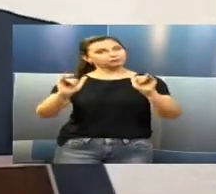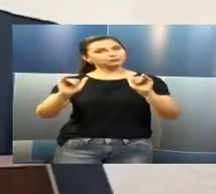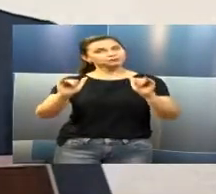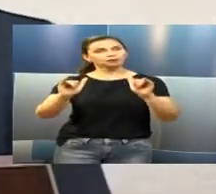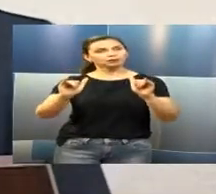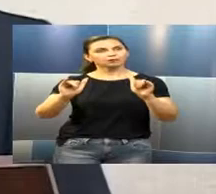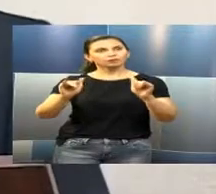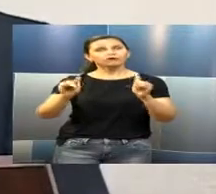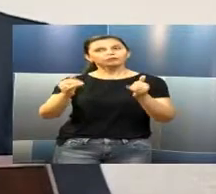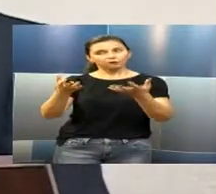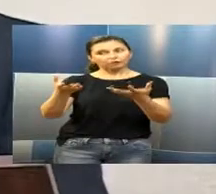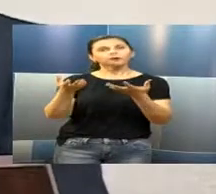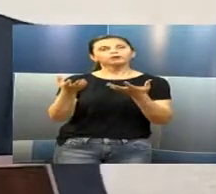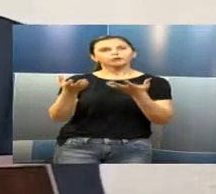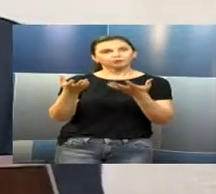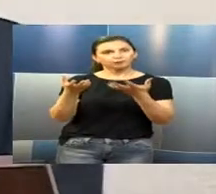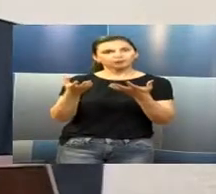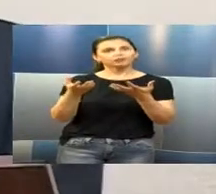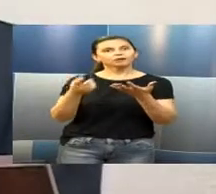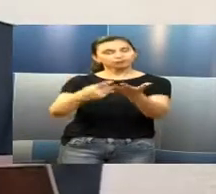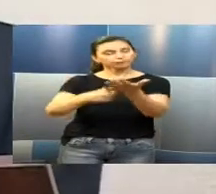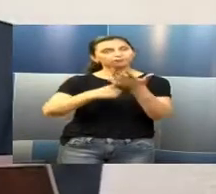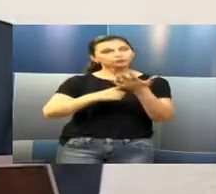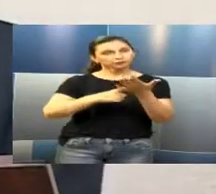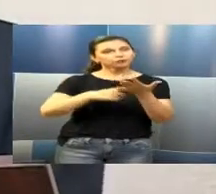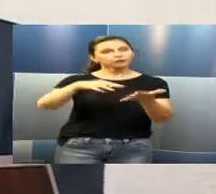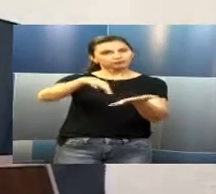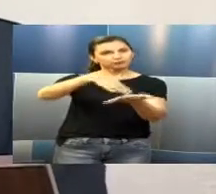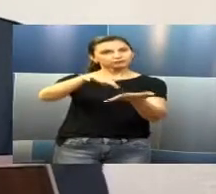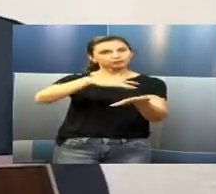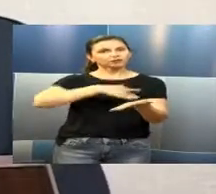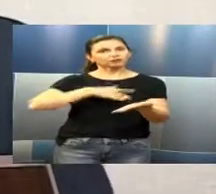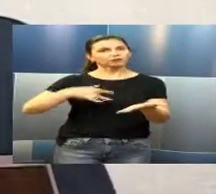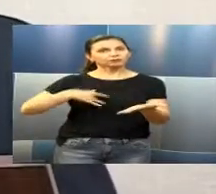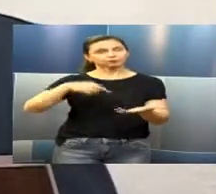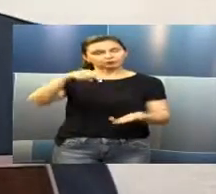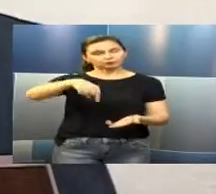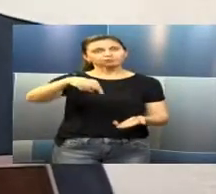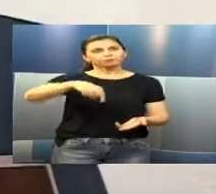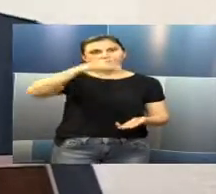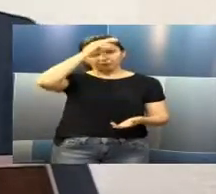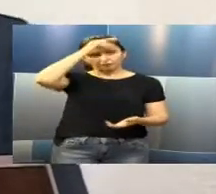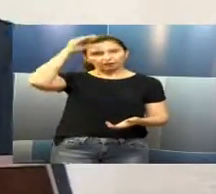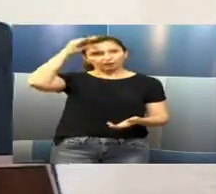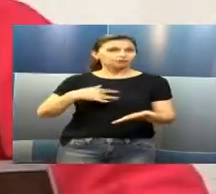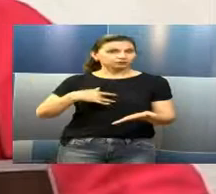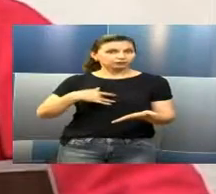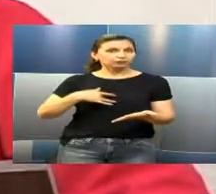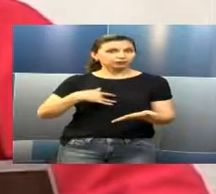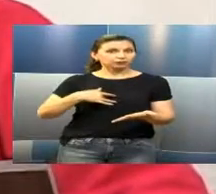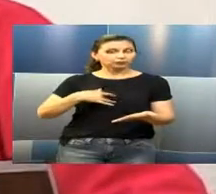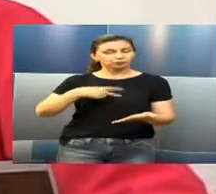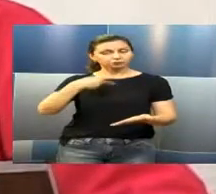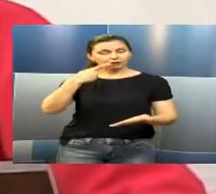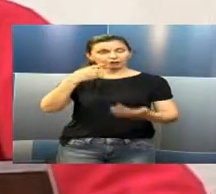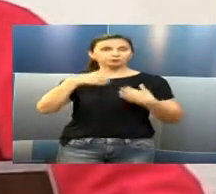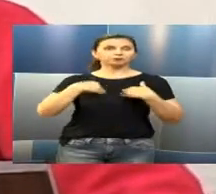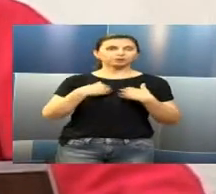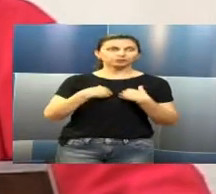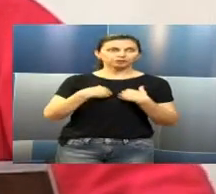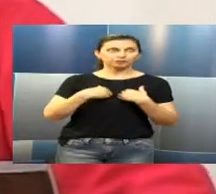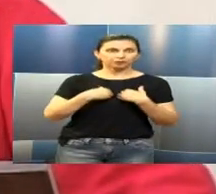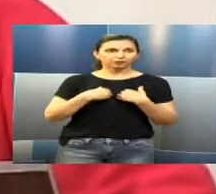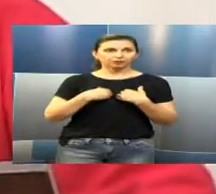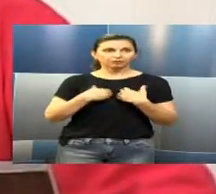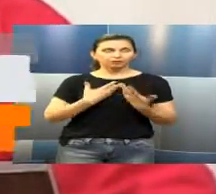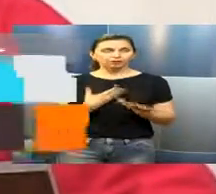requereremos a presença do senhor secretário de Saúde aqui na Câmara para melhores esclarecimentos. De 19 às 7 horas da manhã